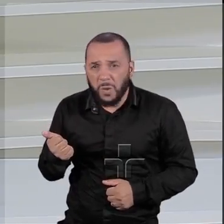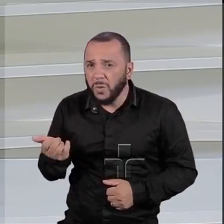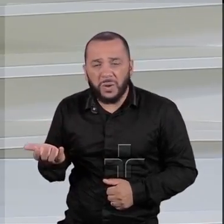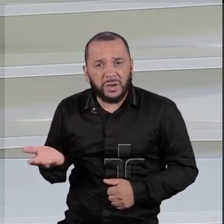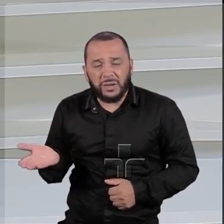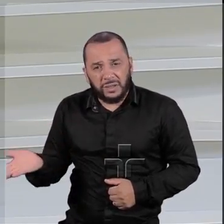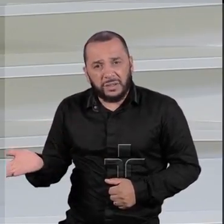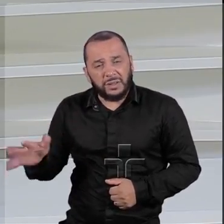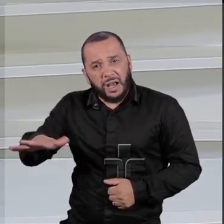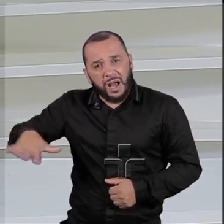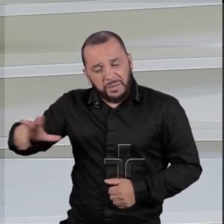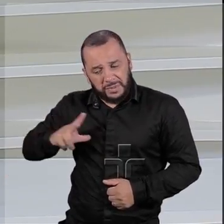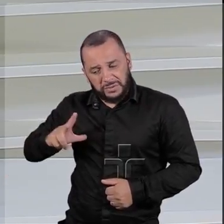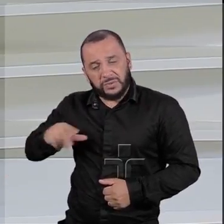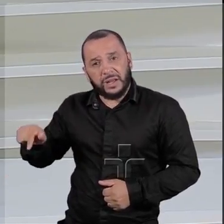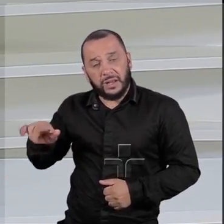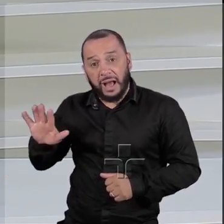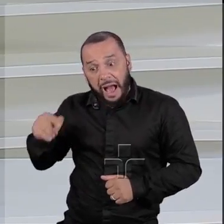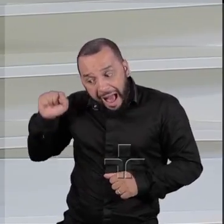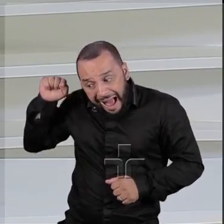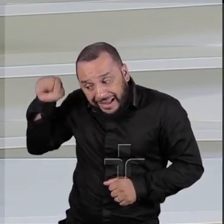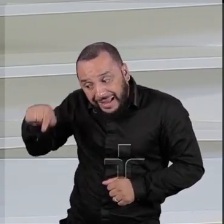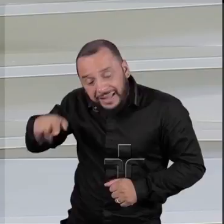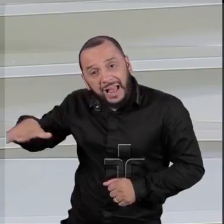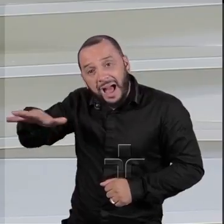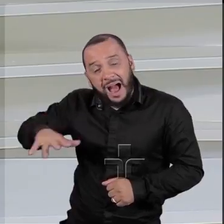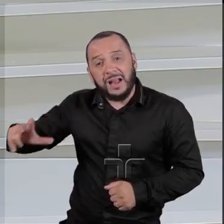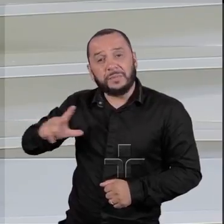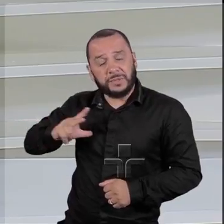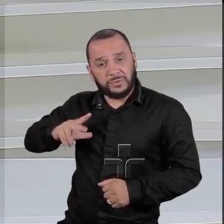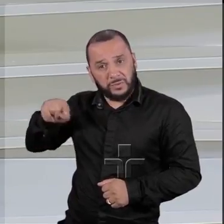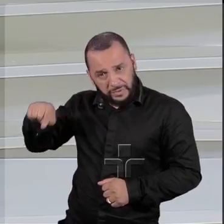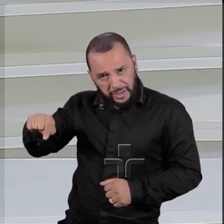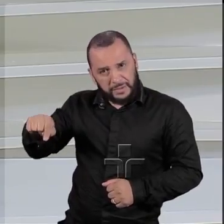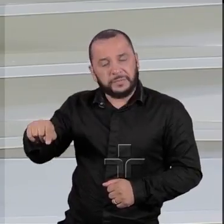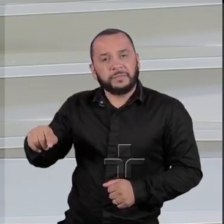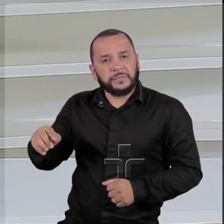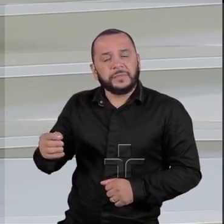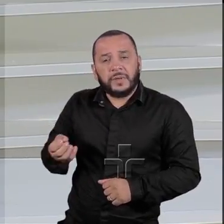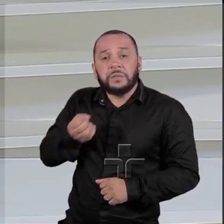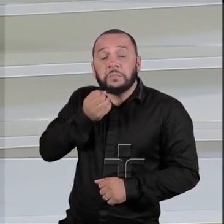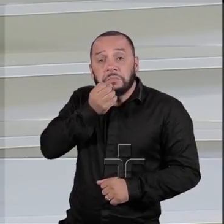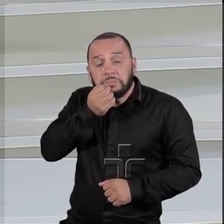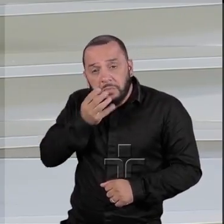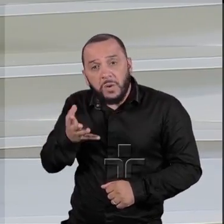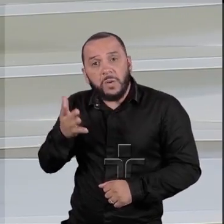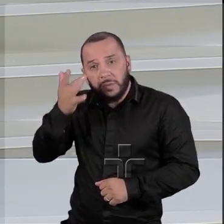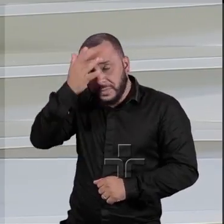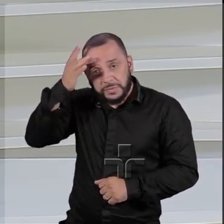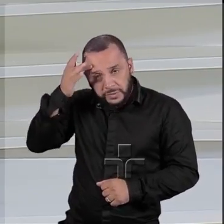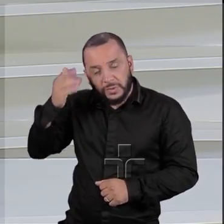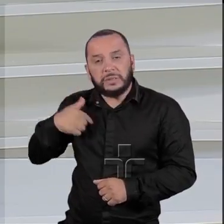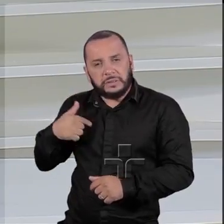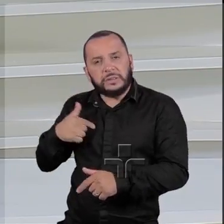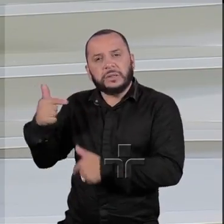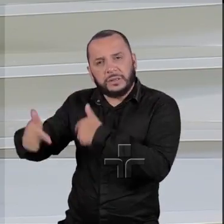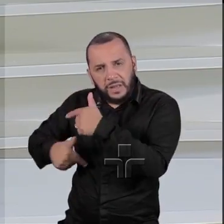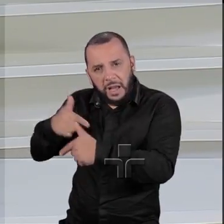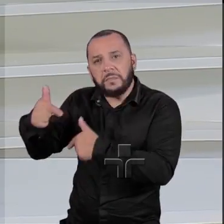âmbito da iniciativa privada, é muito maior para os trabalhadores mais bem, digamos